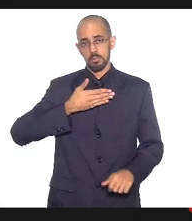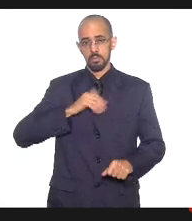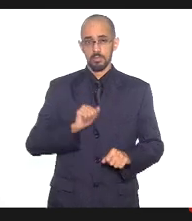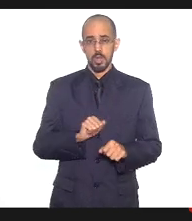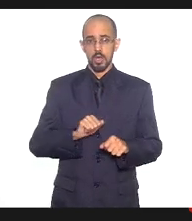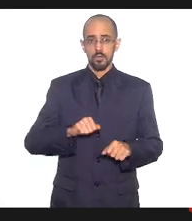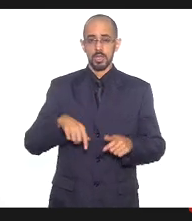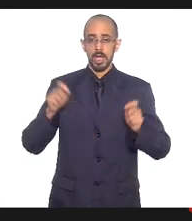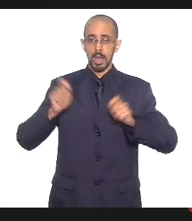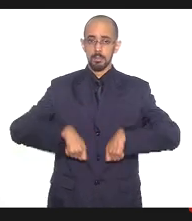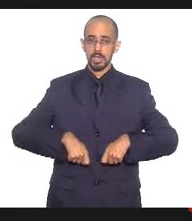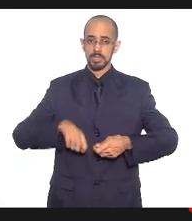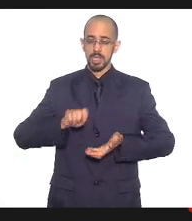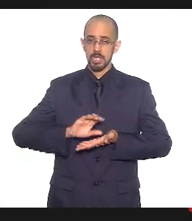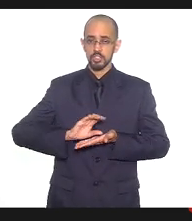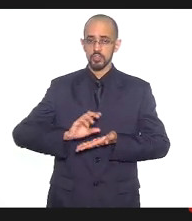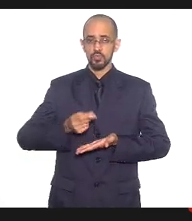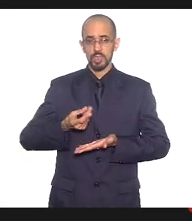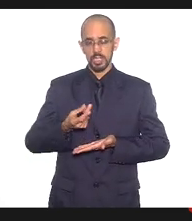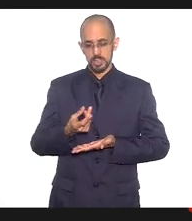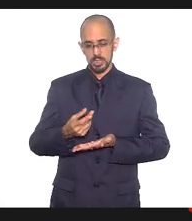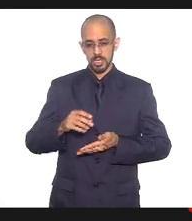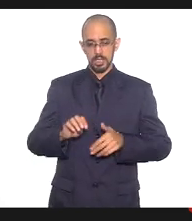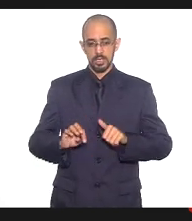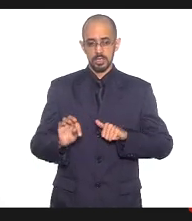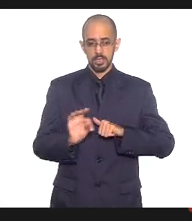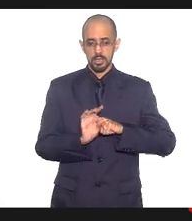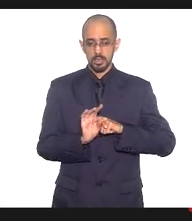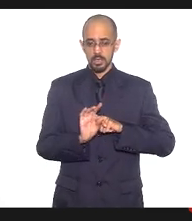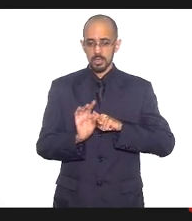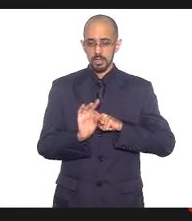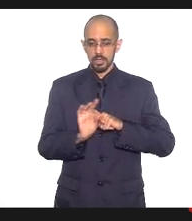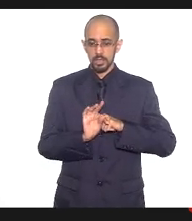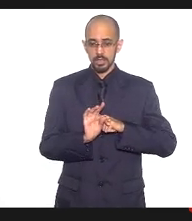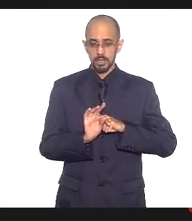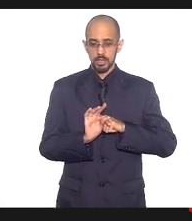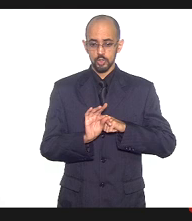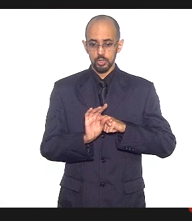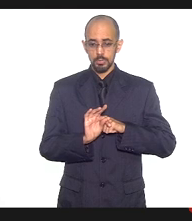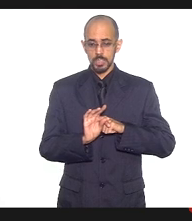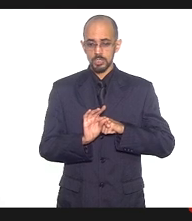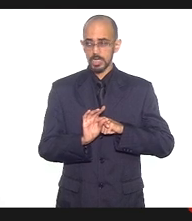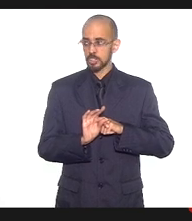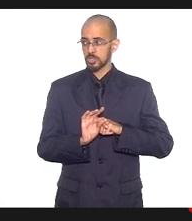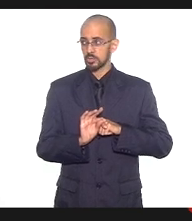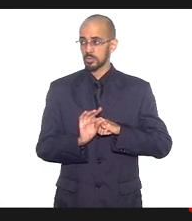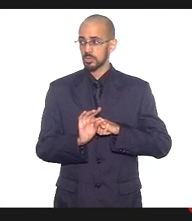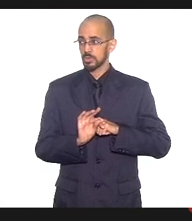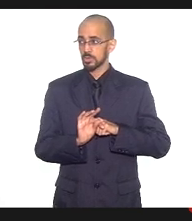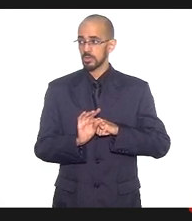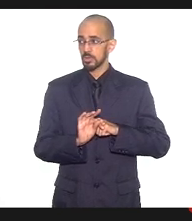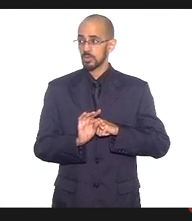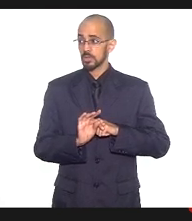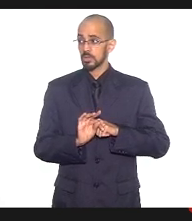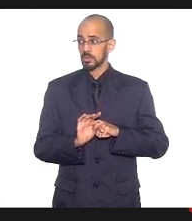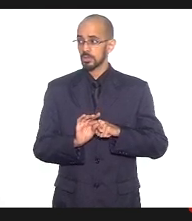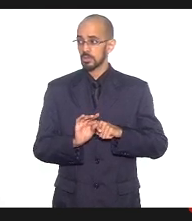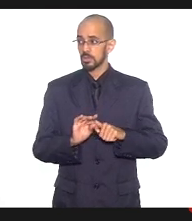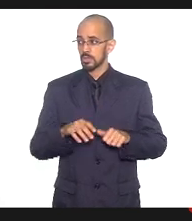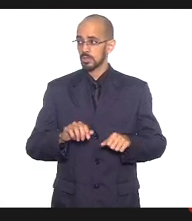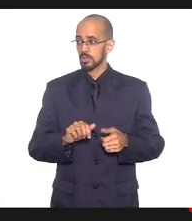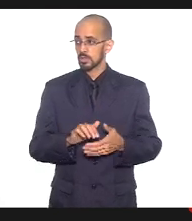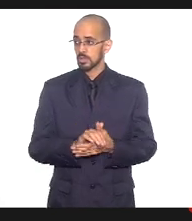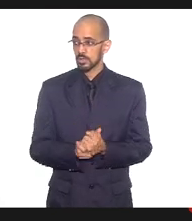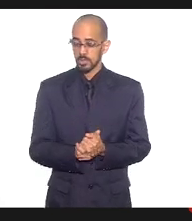capacidade financeira, técnica daquela empresa consorciada candidata naquele momento a ser líder e operadora do consórcio, assim como existe